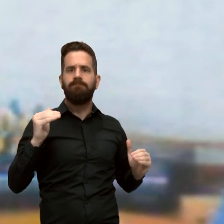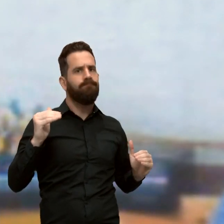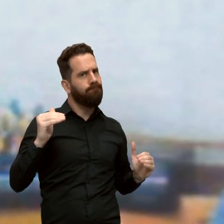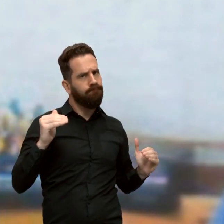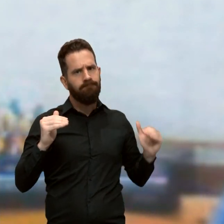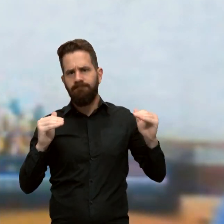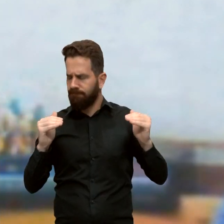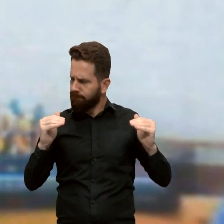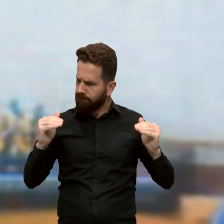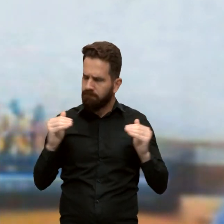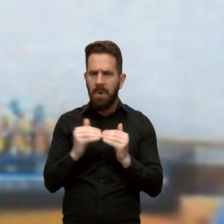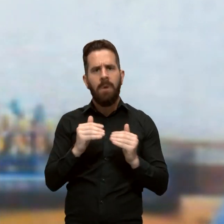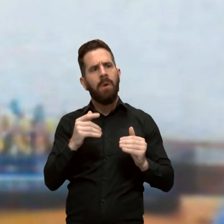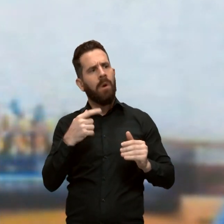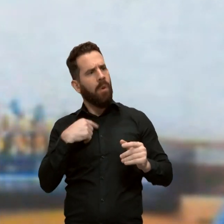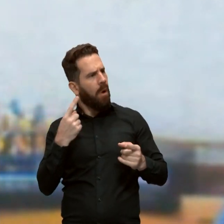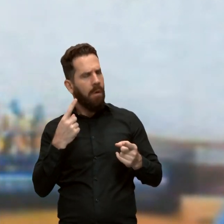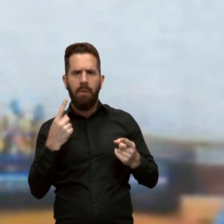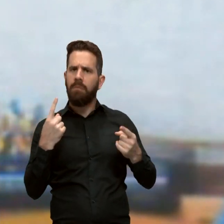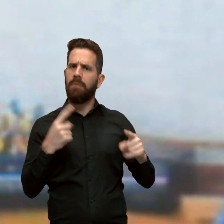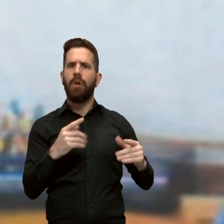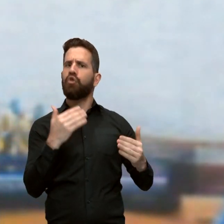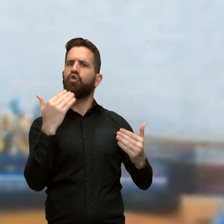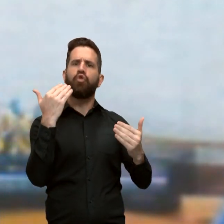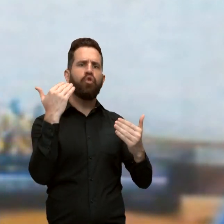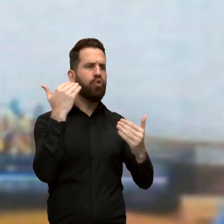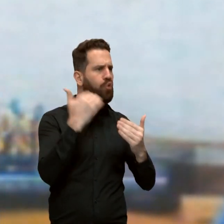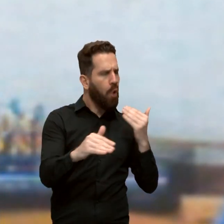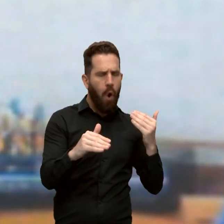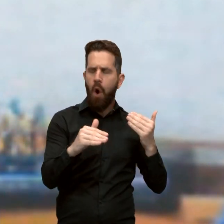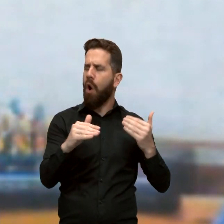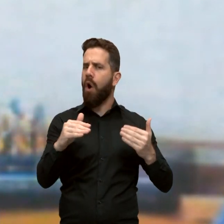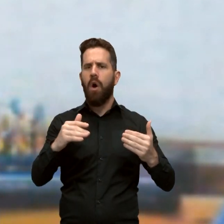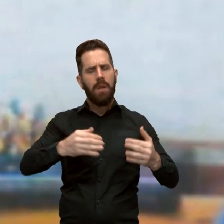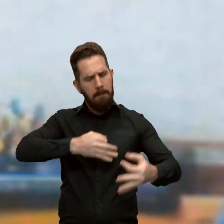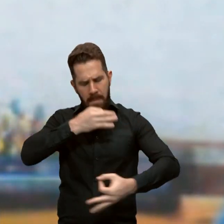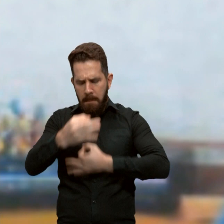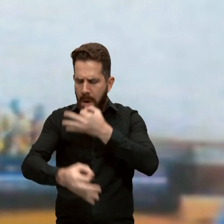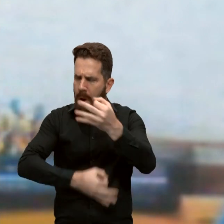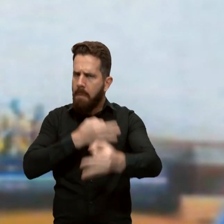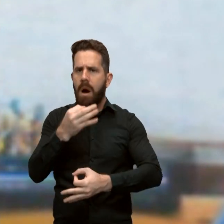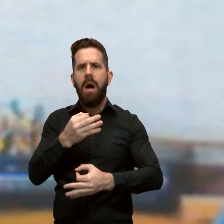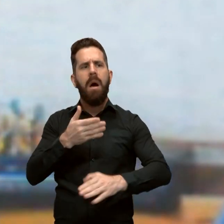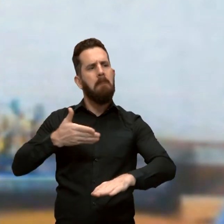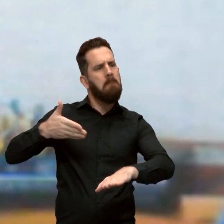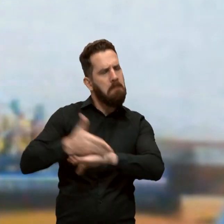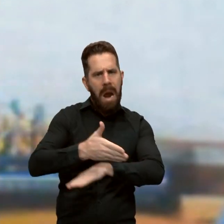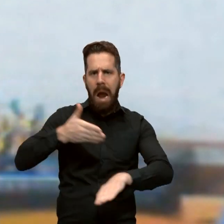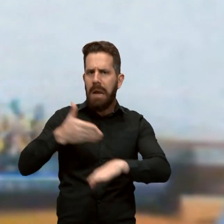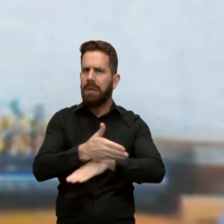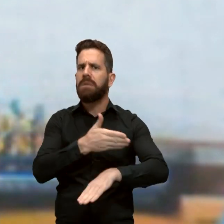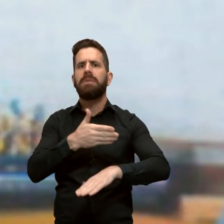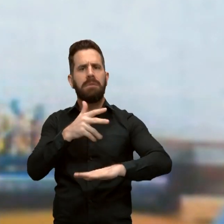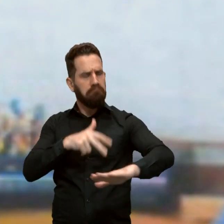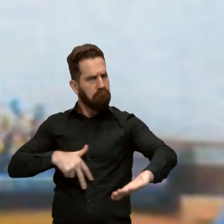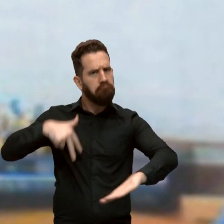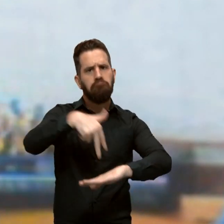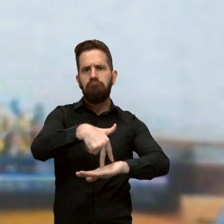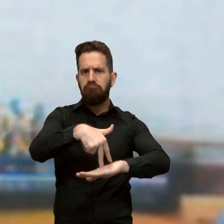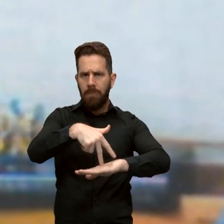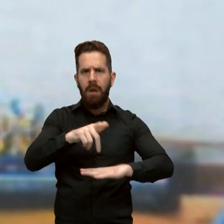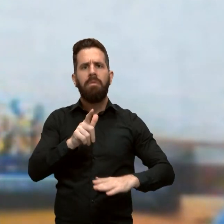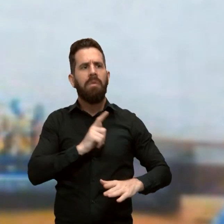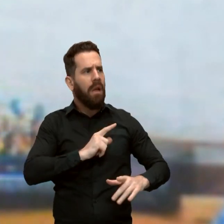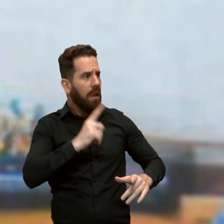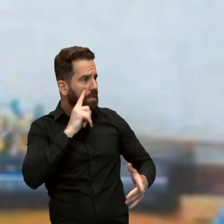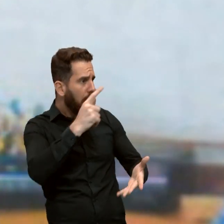Ela discorda, ela tem voz, ela participa, ela tem cidadania, né? Então ela participa das